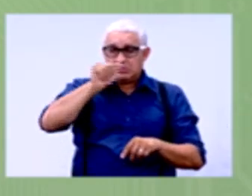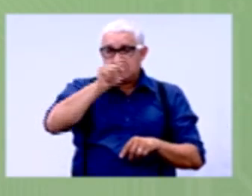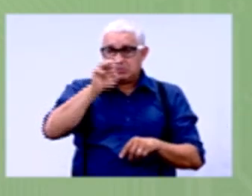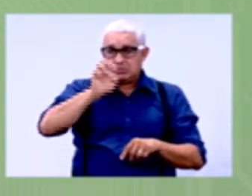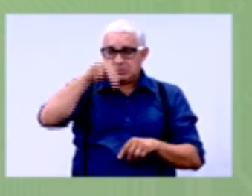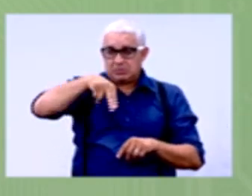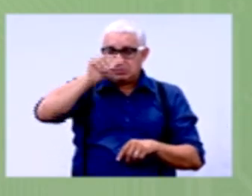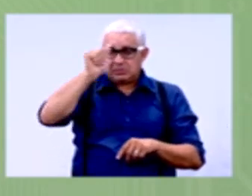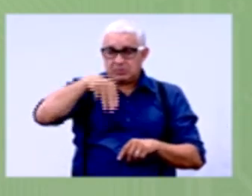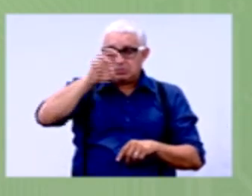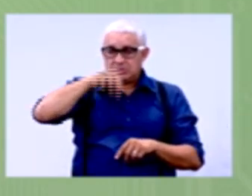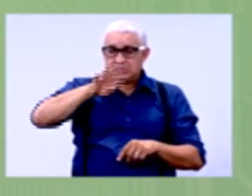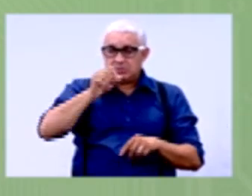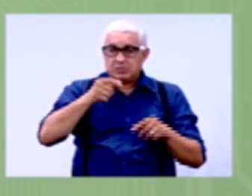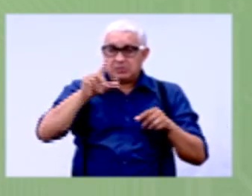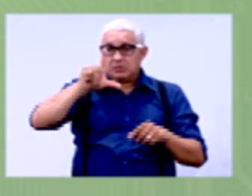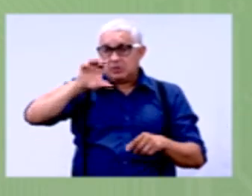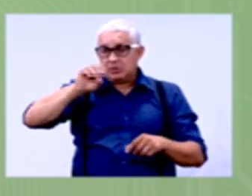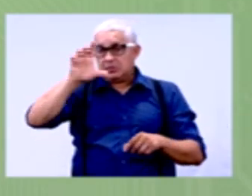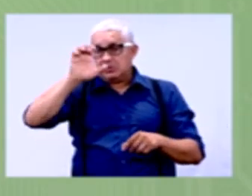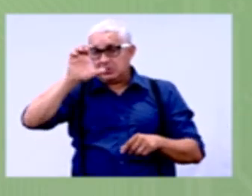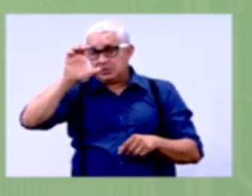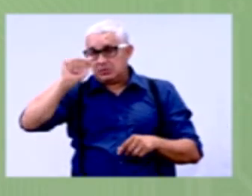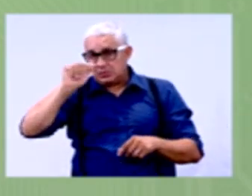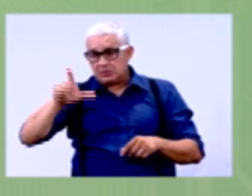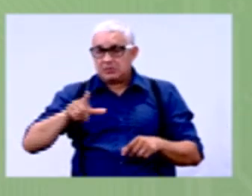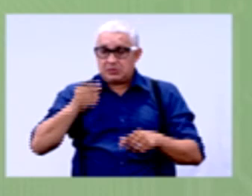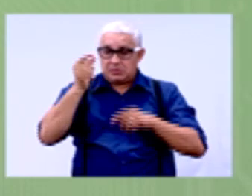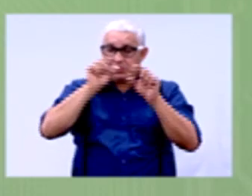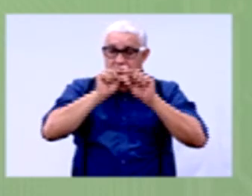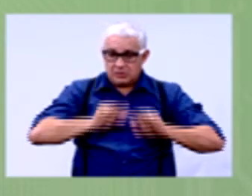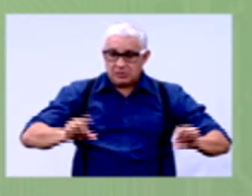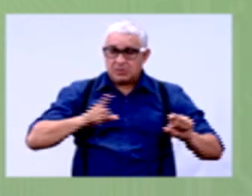alerta aqui com a palavrinha local. E aqui embaixo nós vamos